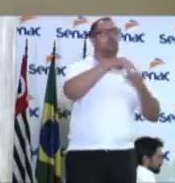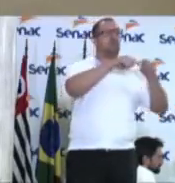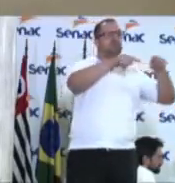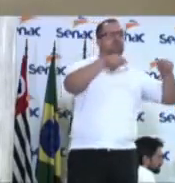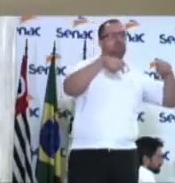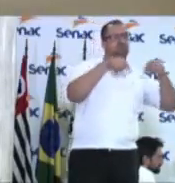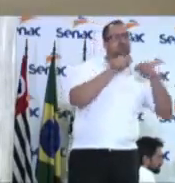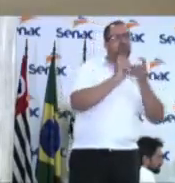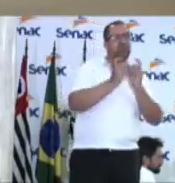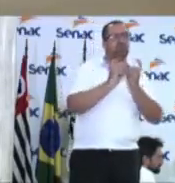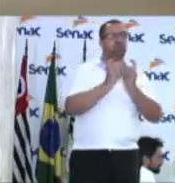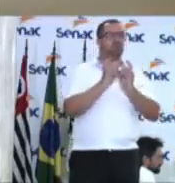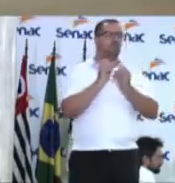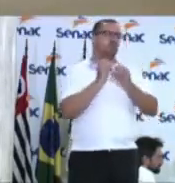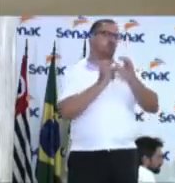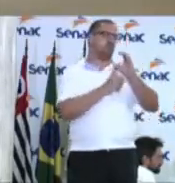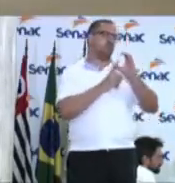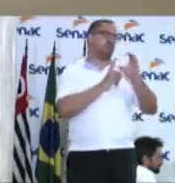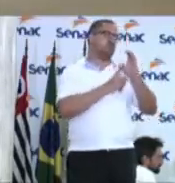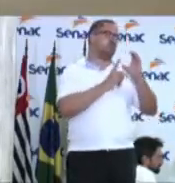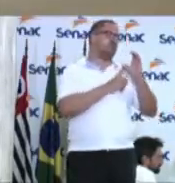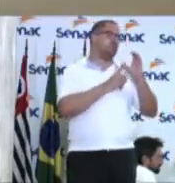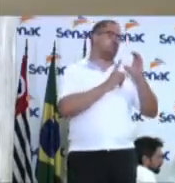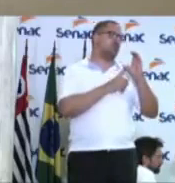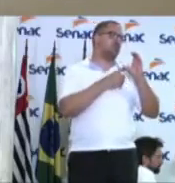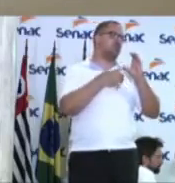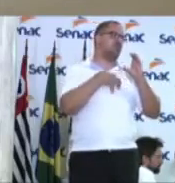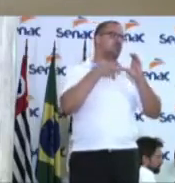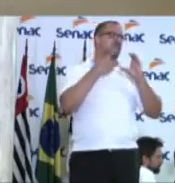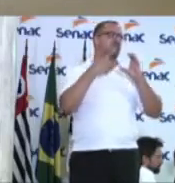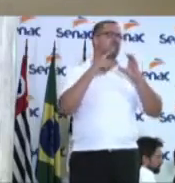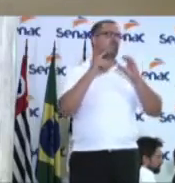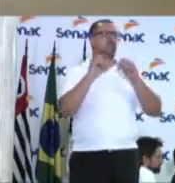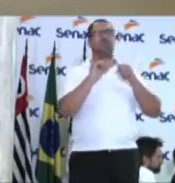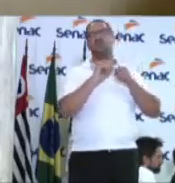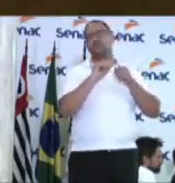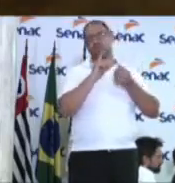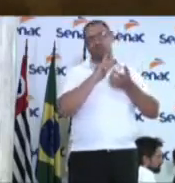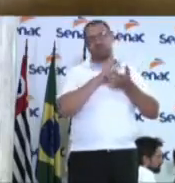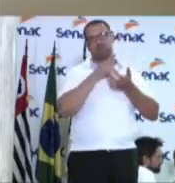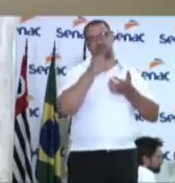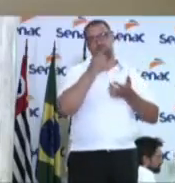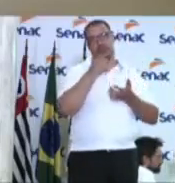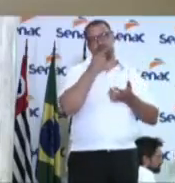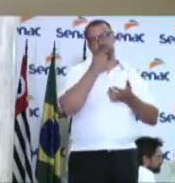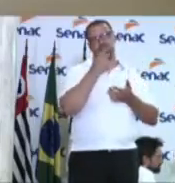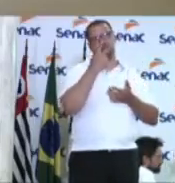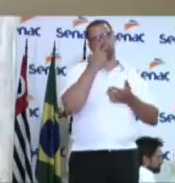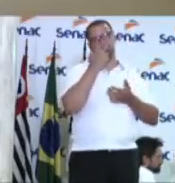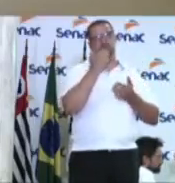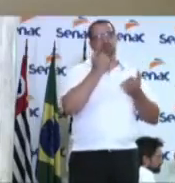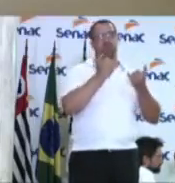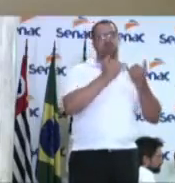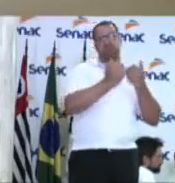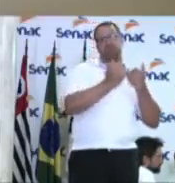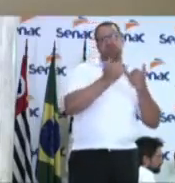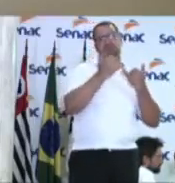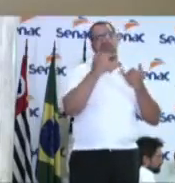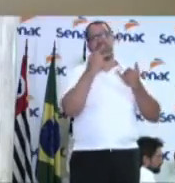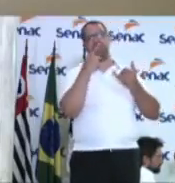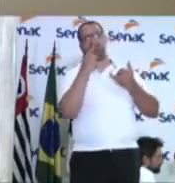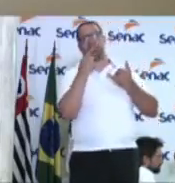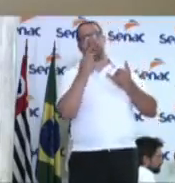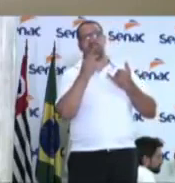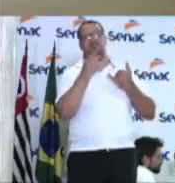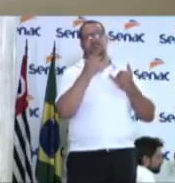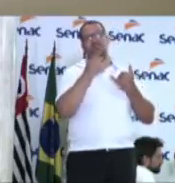com o teu cliente, que deveria ser um parceiro seu, você tem que falar a verdade. Às vezes ele vai aceitar, às vezes não, Mas a